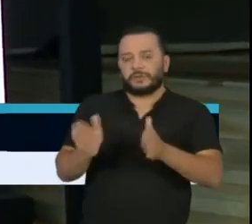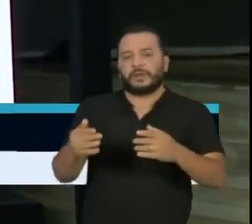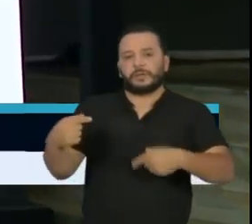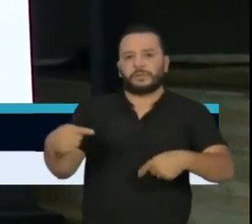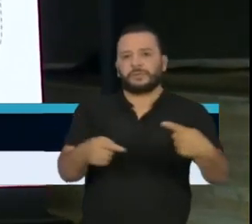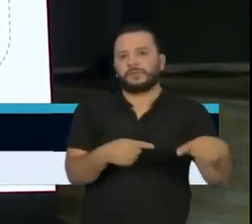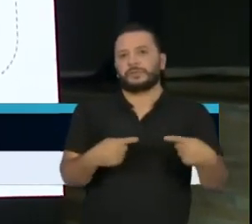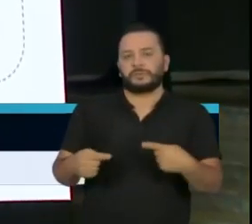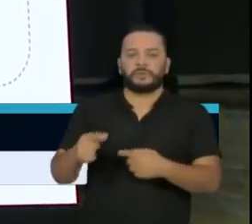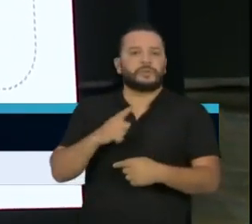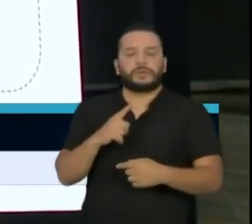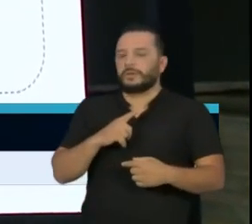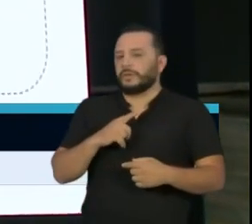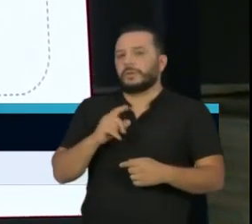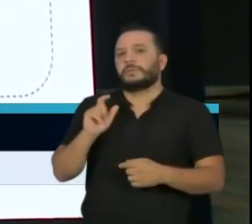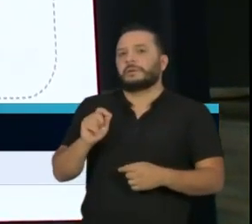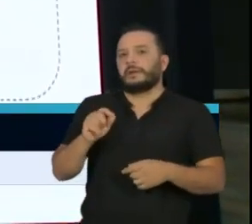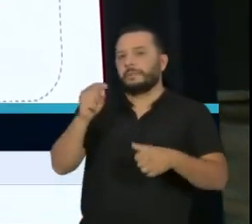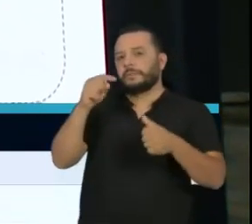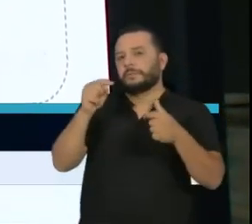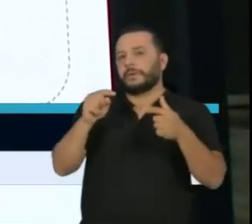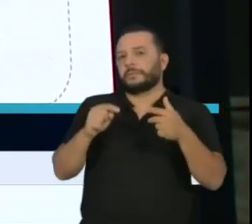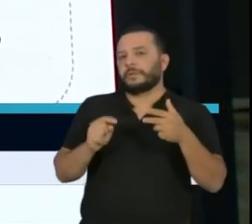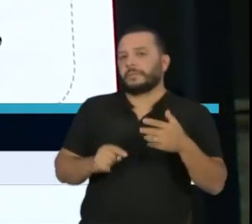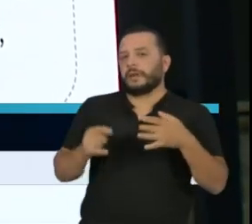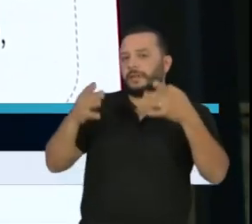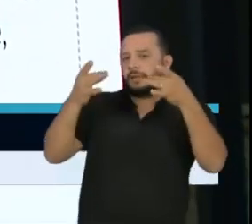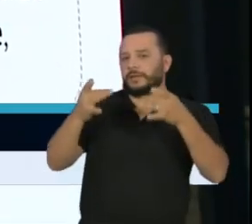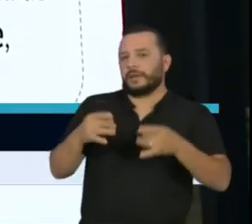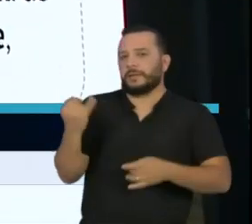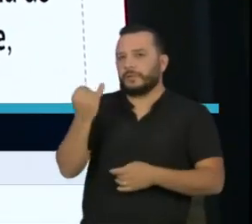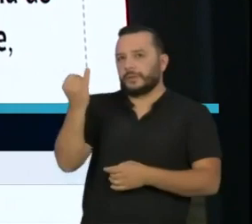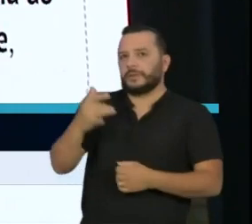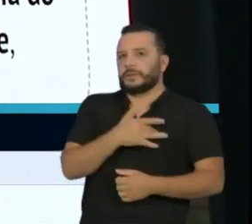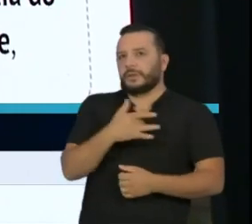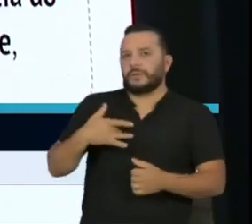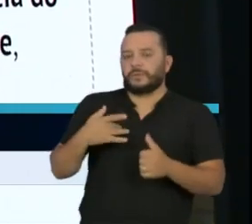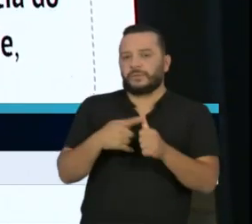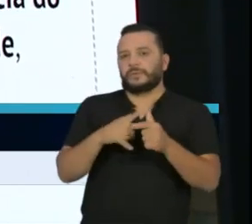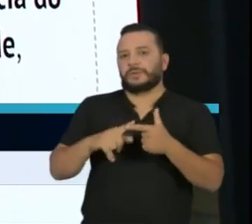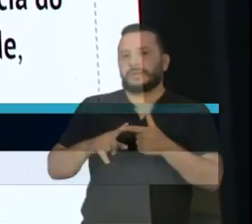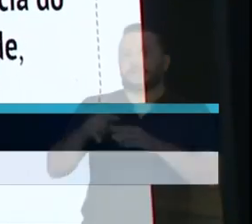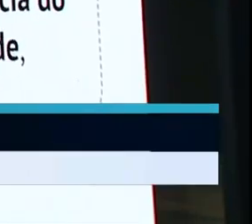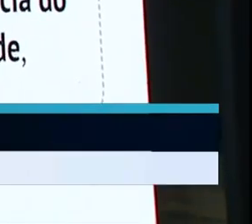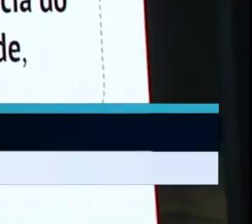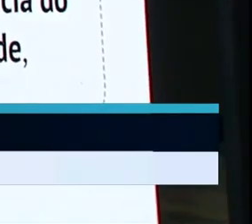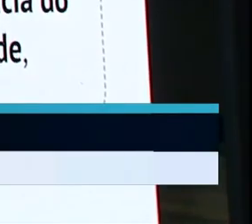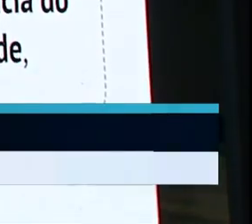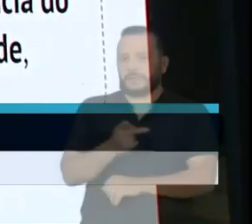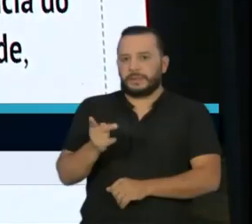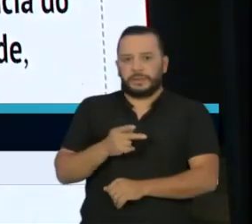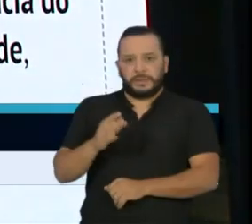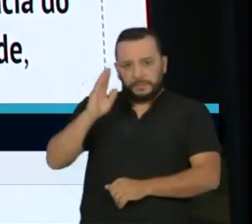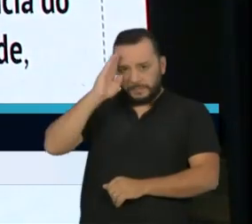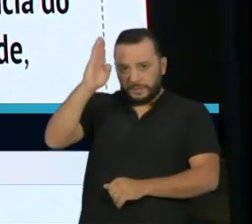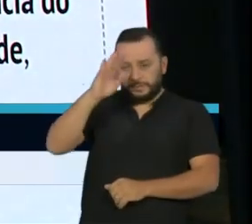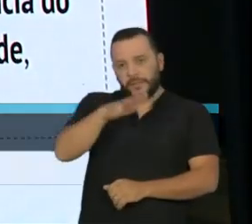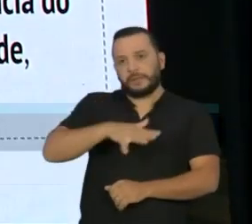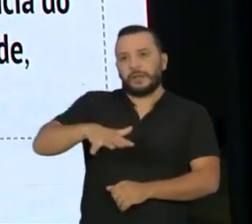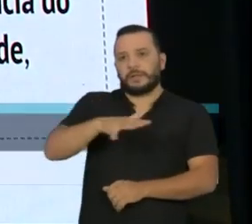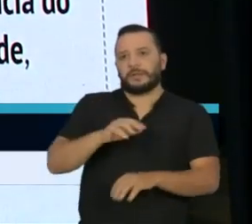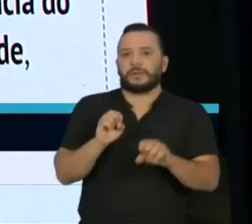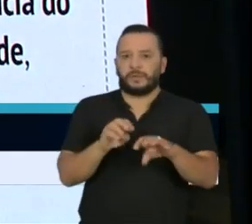discutimos, elas vão observar esta premissa fundamental. Saúde e ciência comandam tudo que vai ser feito na educação